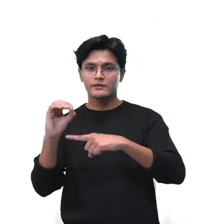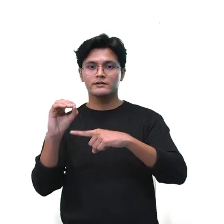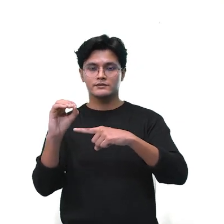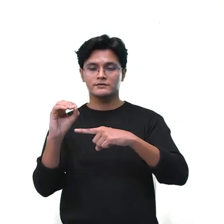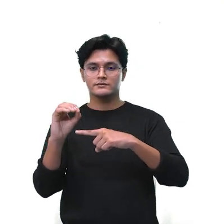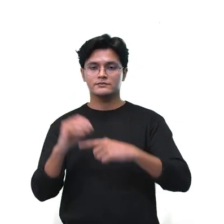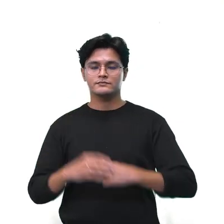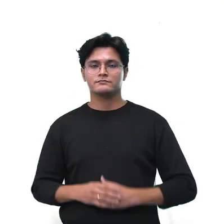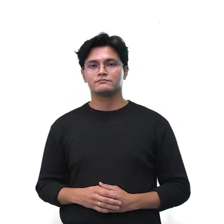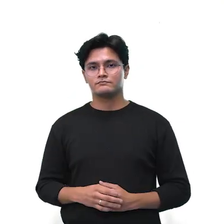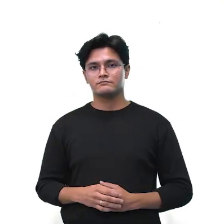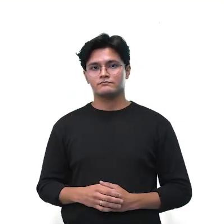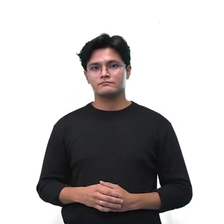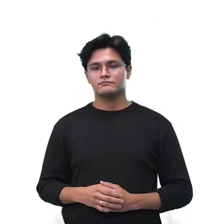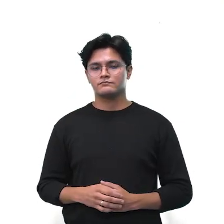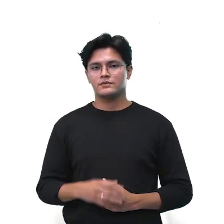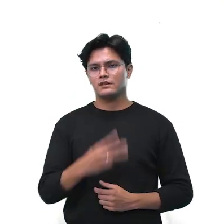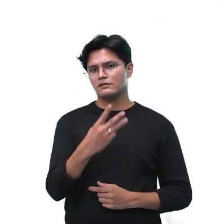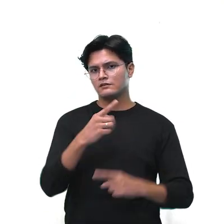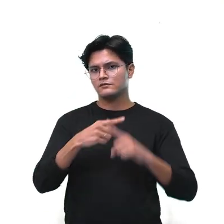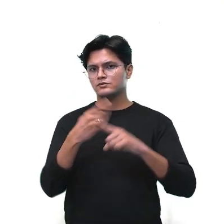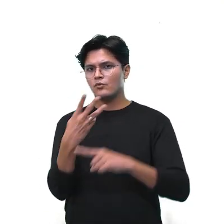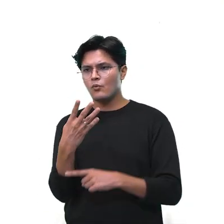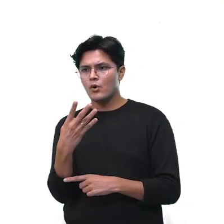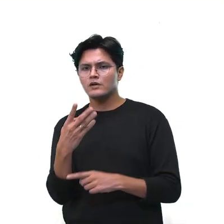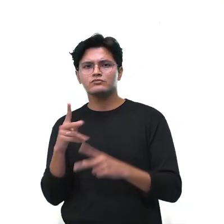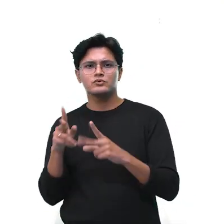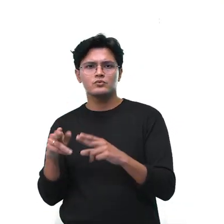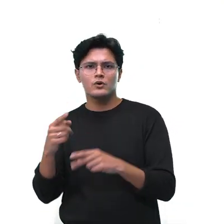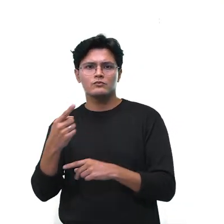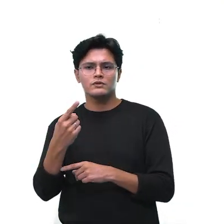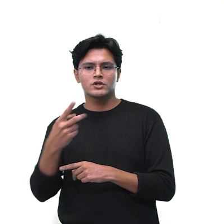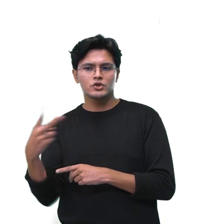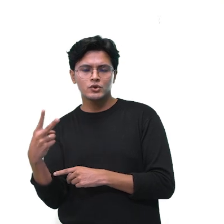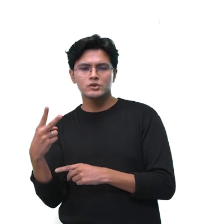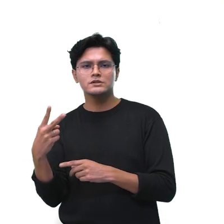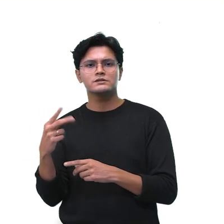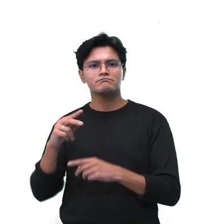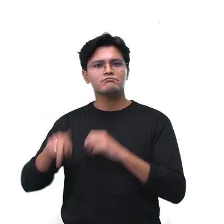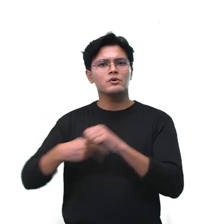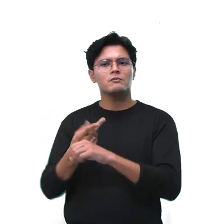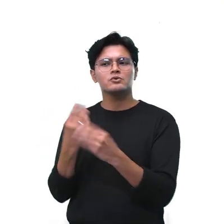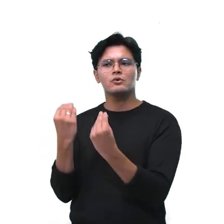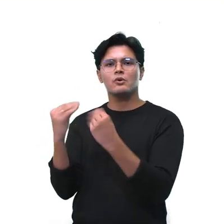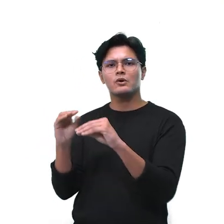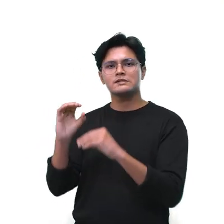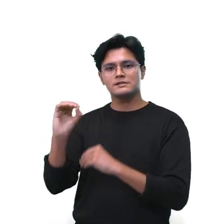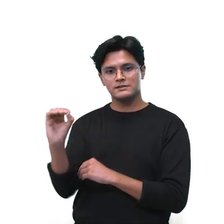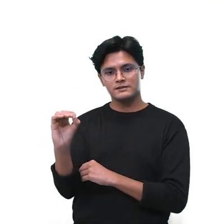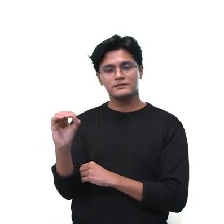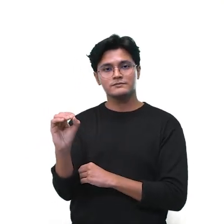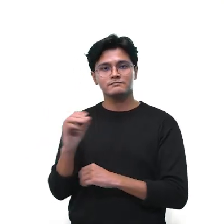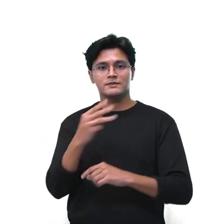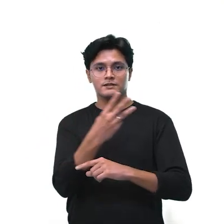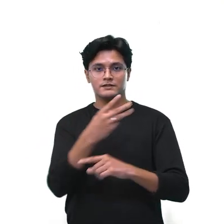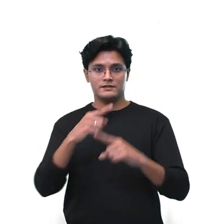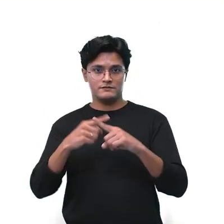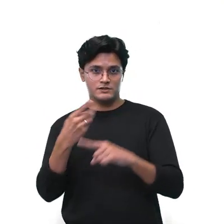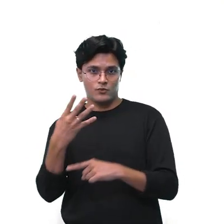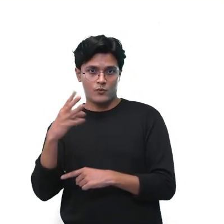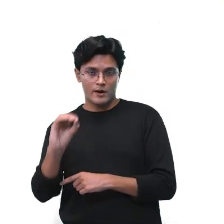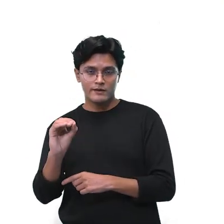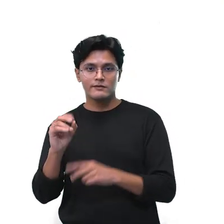3 vezes 4, que dá 12, e em seguida acrescenta um zerinho, ó, tá? Então, 3 vezes 40 é igual a